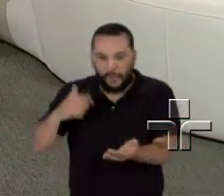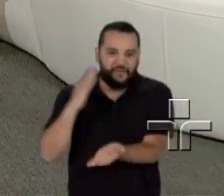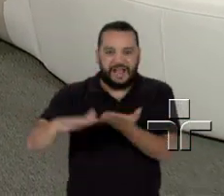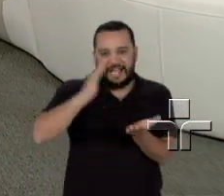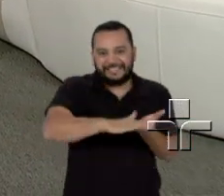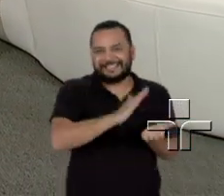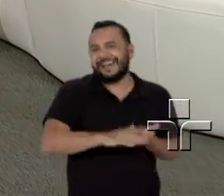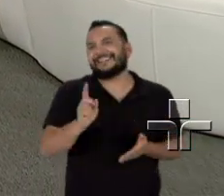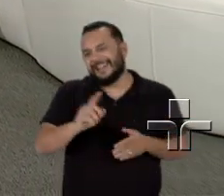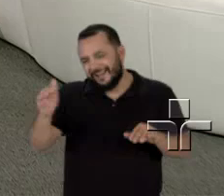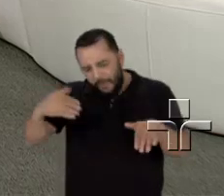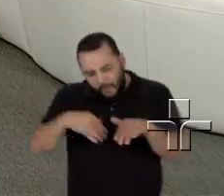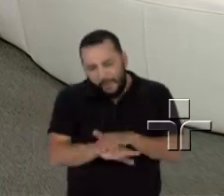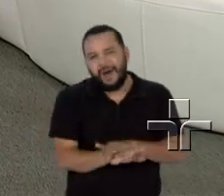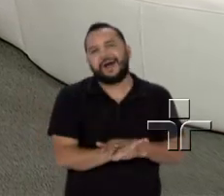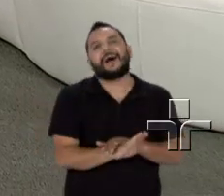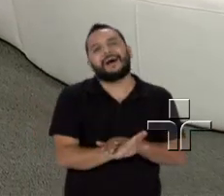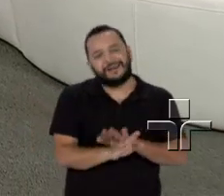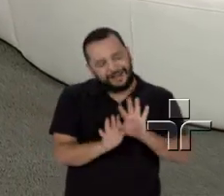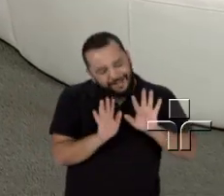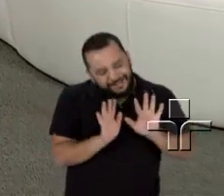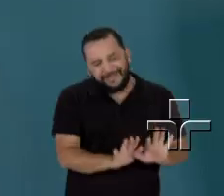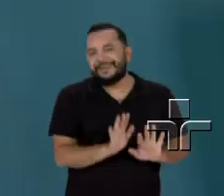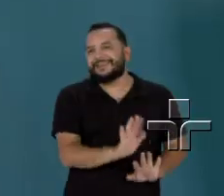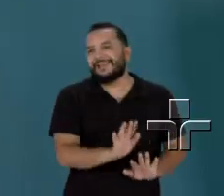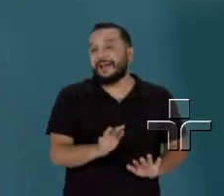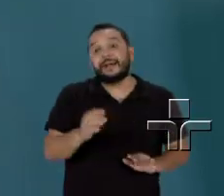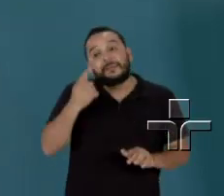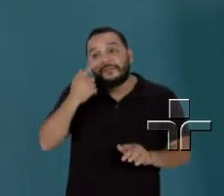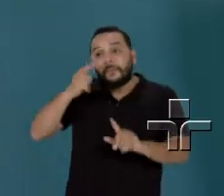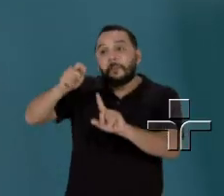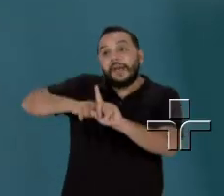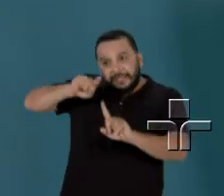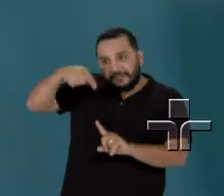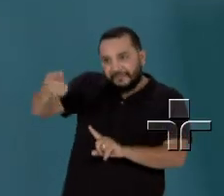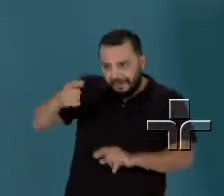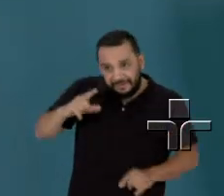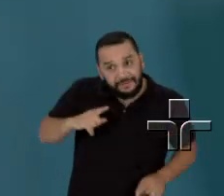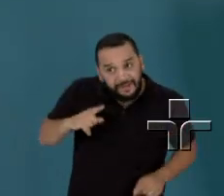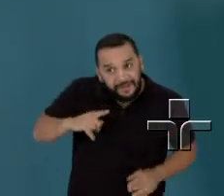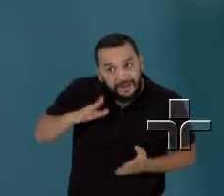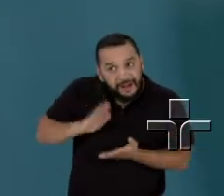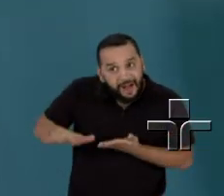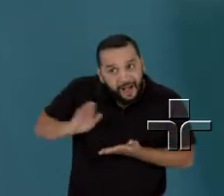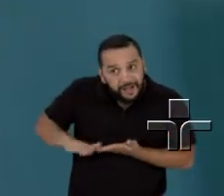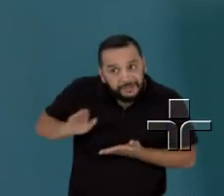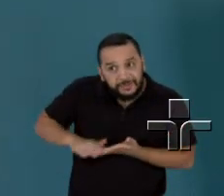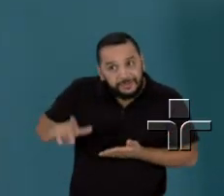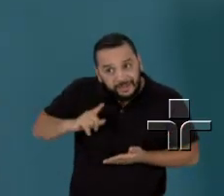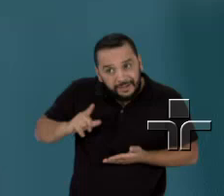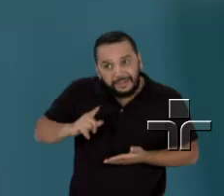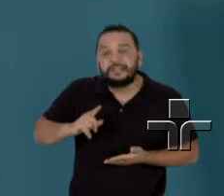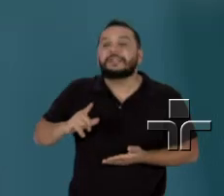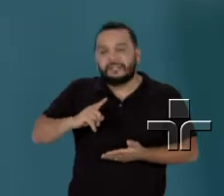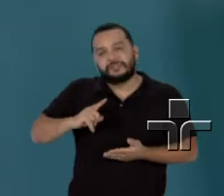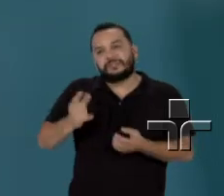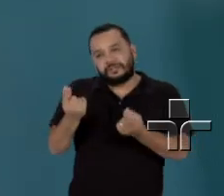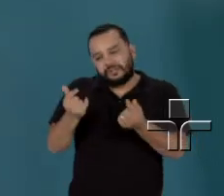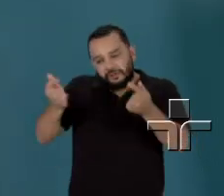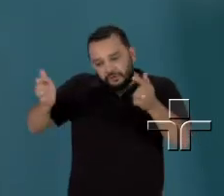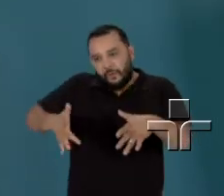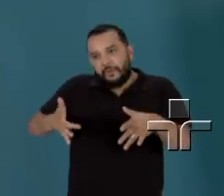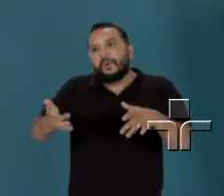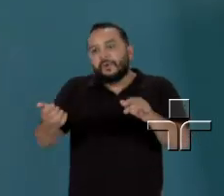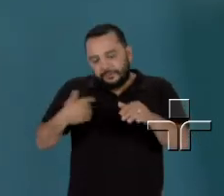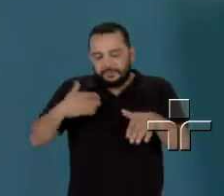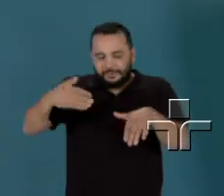deixa a uma reserve né quem sabe no mês que vem se você tem realmente um gasto extra você tem o dinheiro que sobrou do anterior